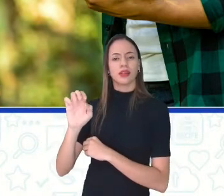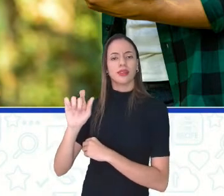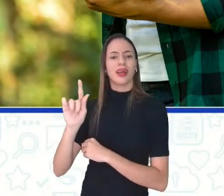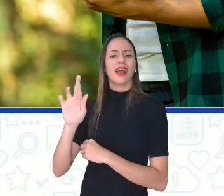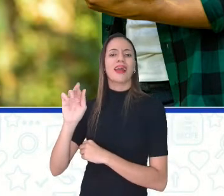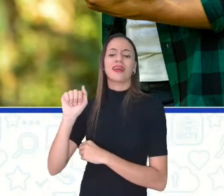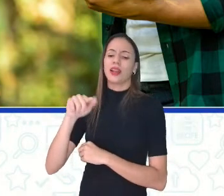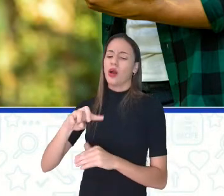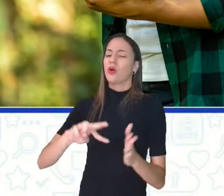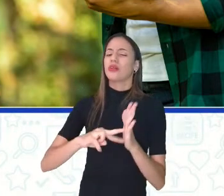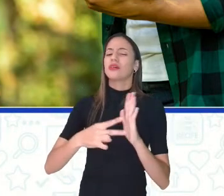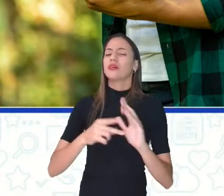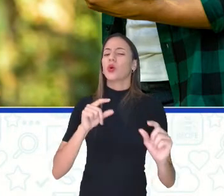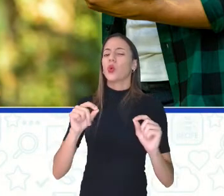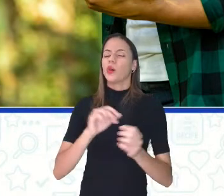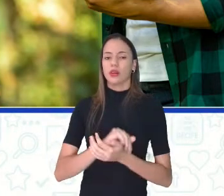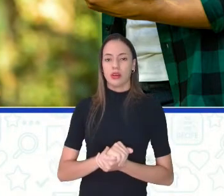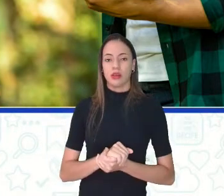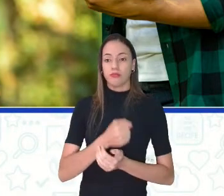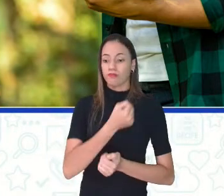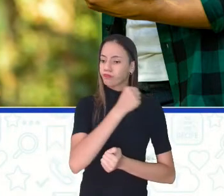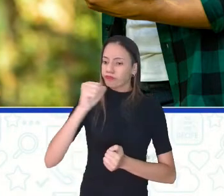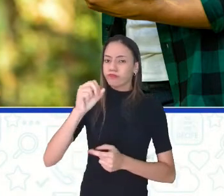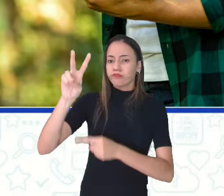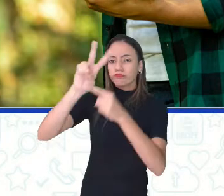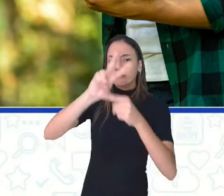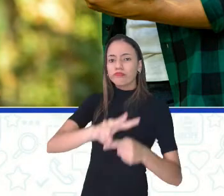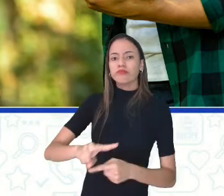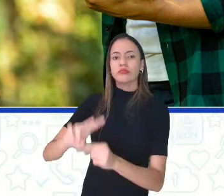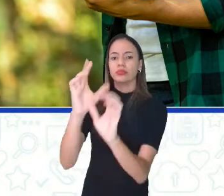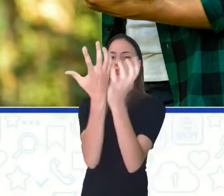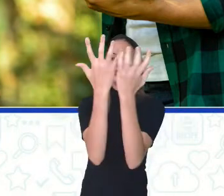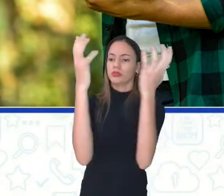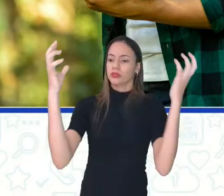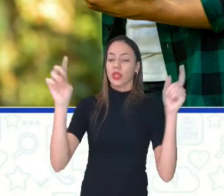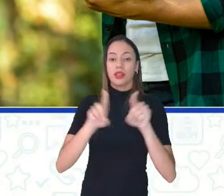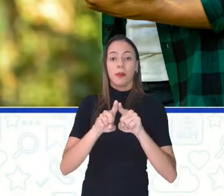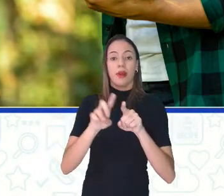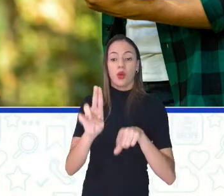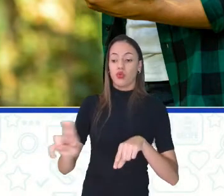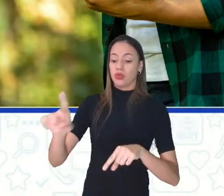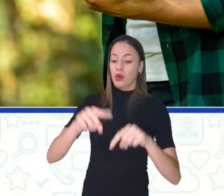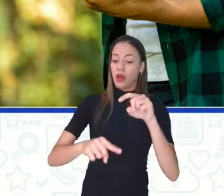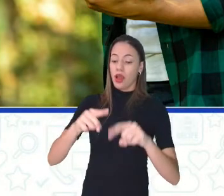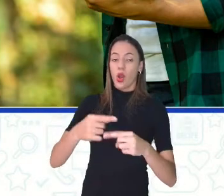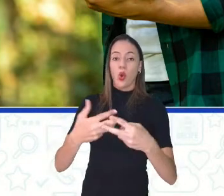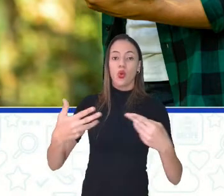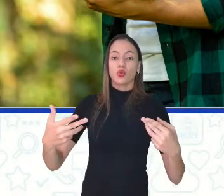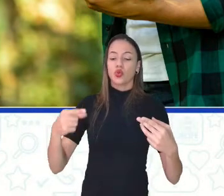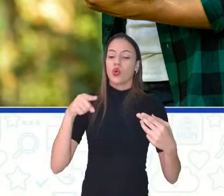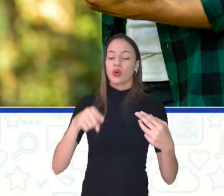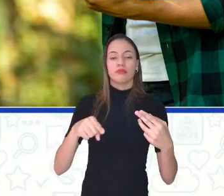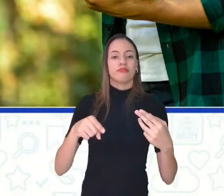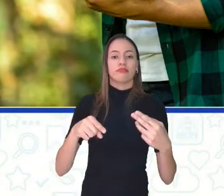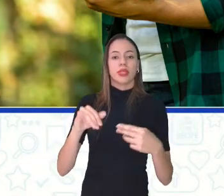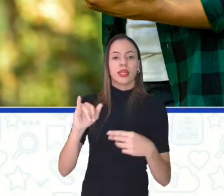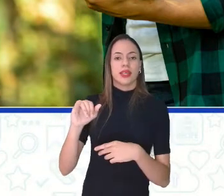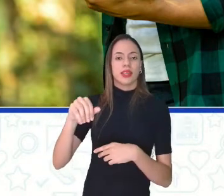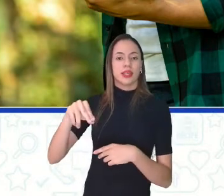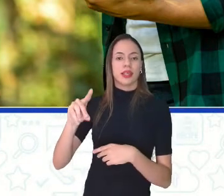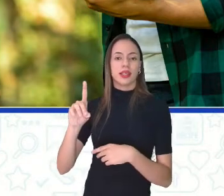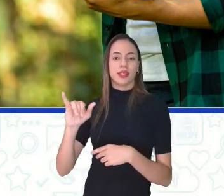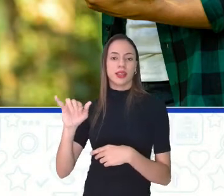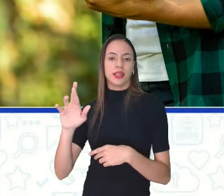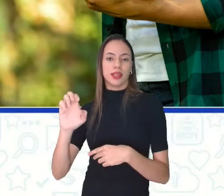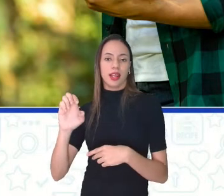conservação? O objetivo é a preservação da natureza, né, e a utilização dos recursos de forma indireta. Então, pode fazer pesquisa nesse lugar,